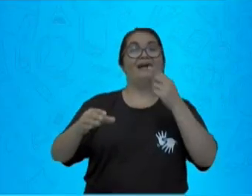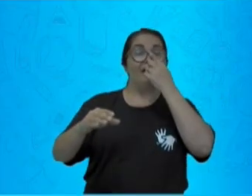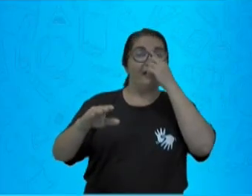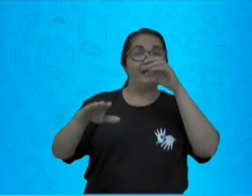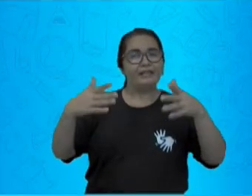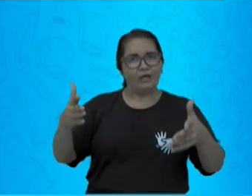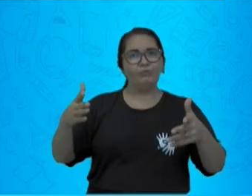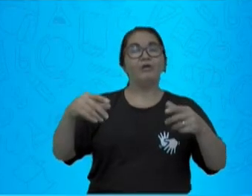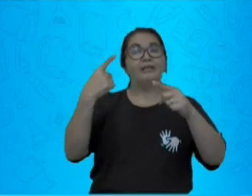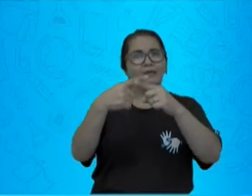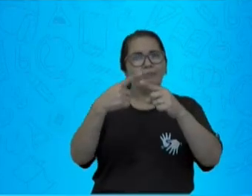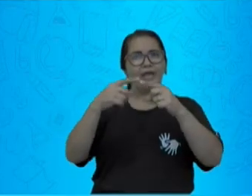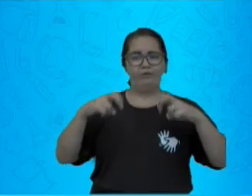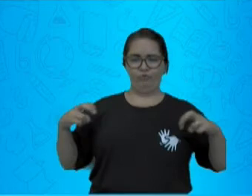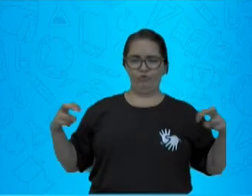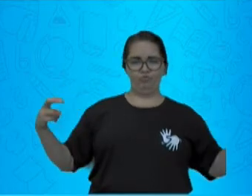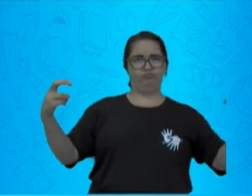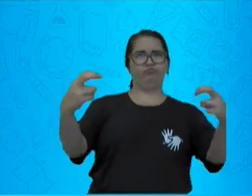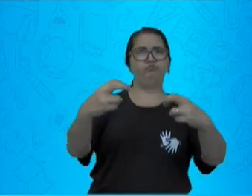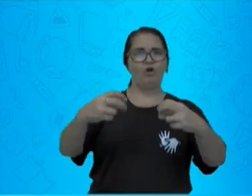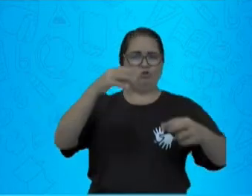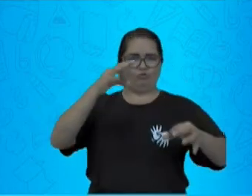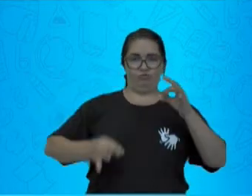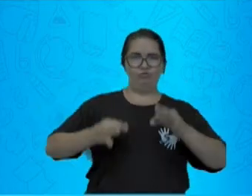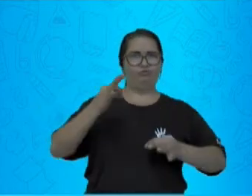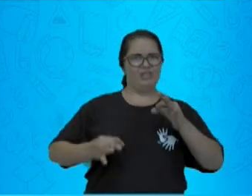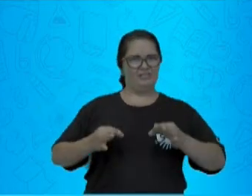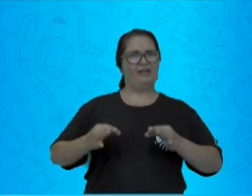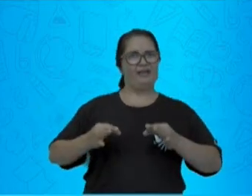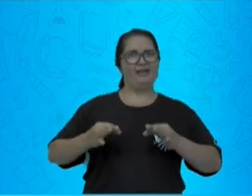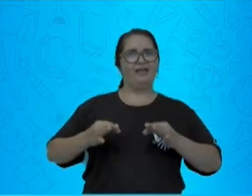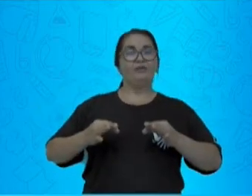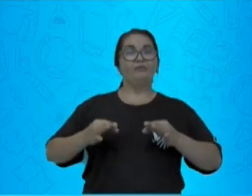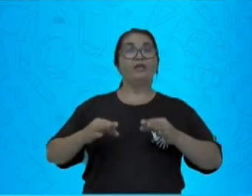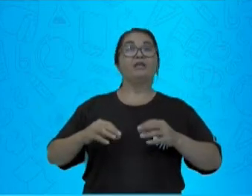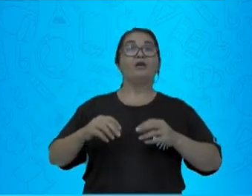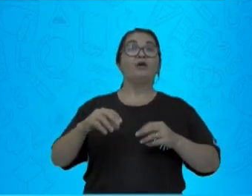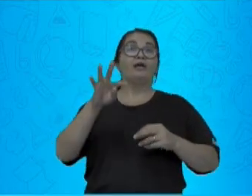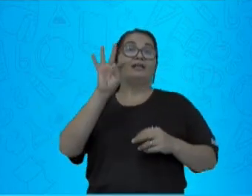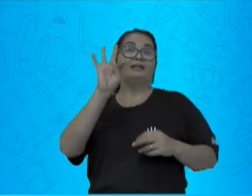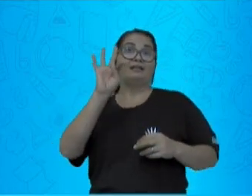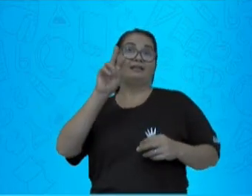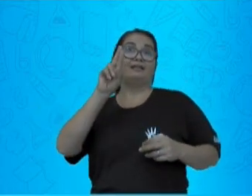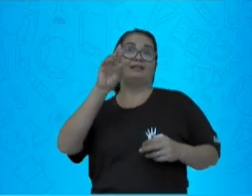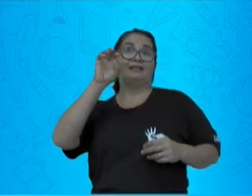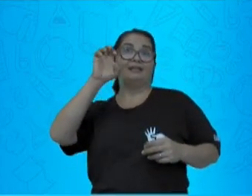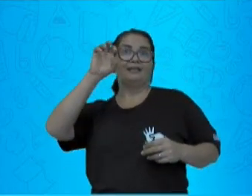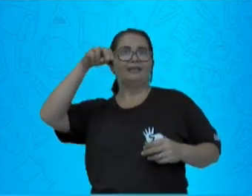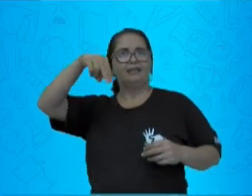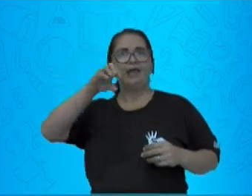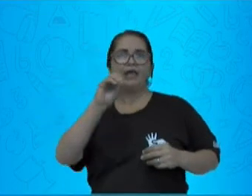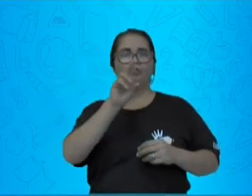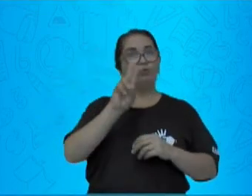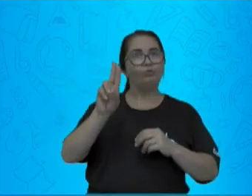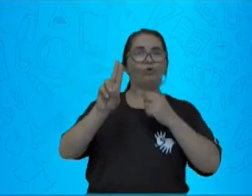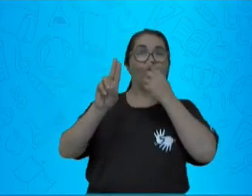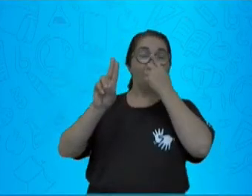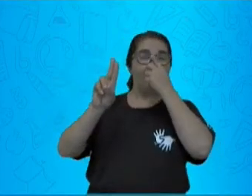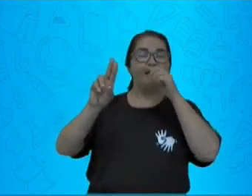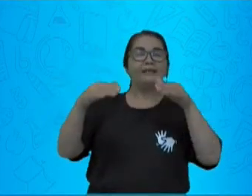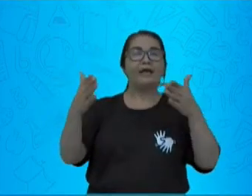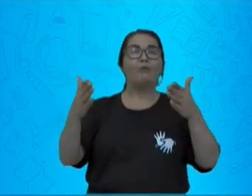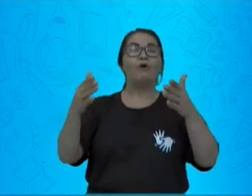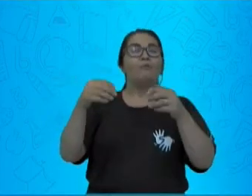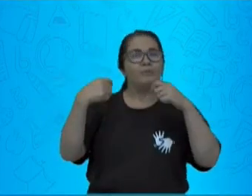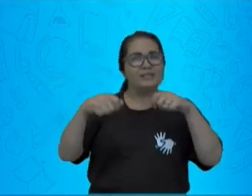Ofício, e a Companhia de Jesus foi criada para catequizar e converter